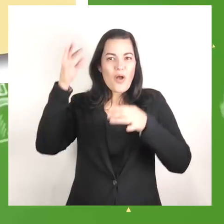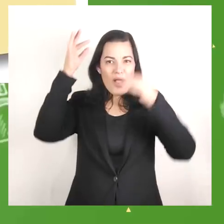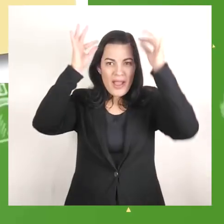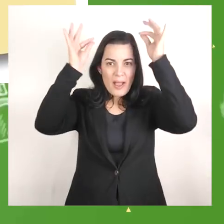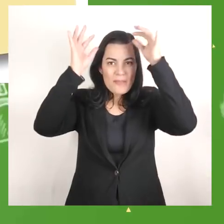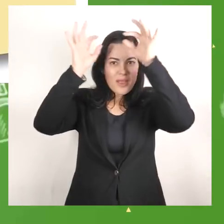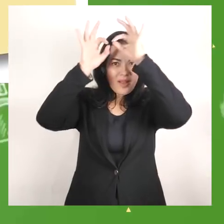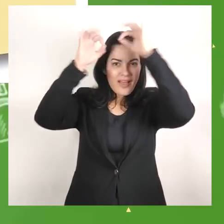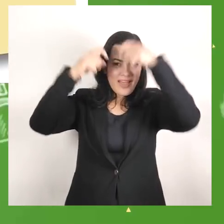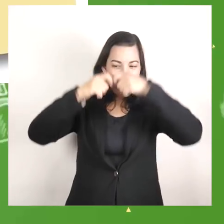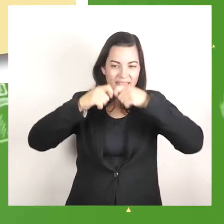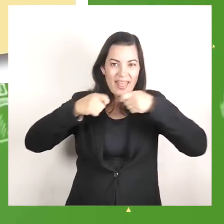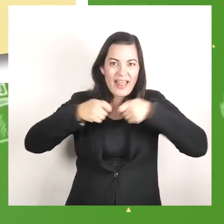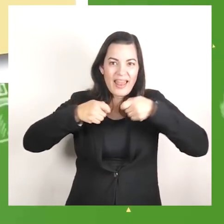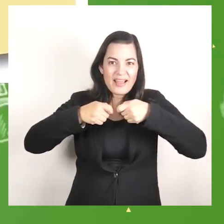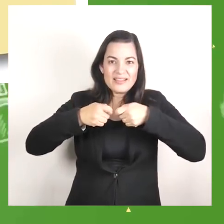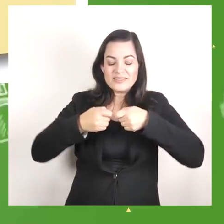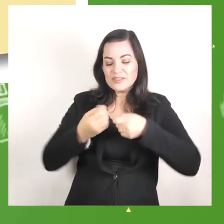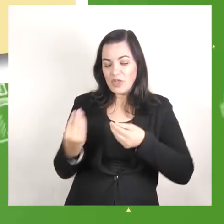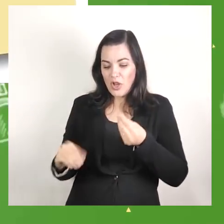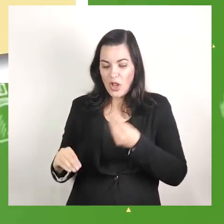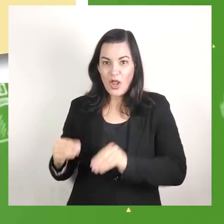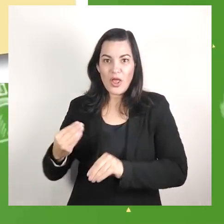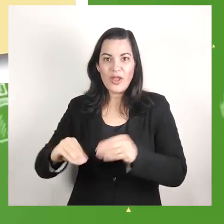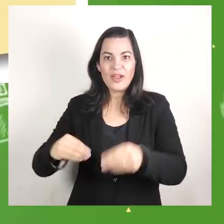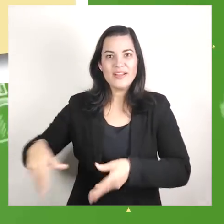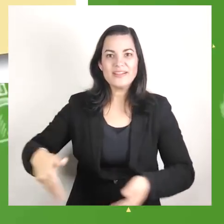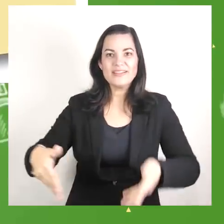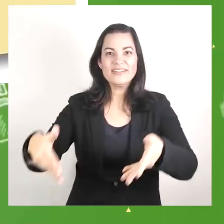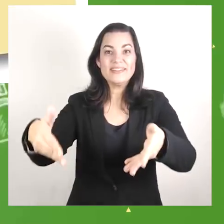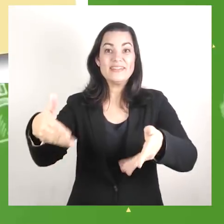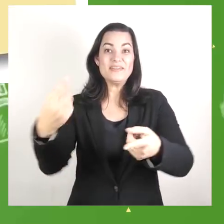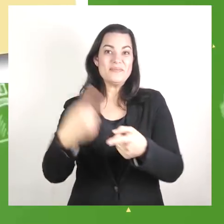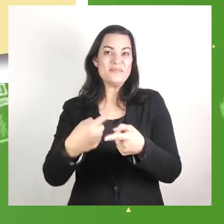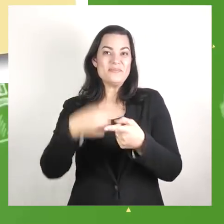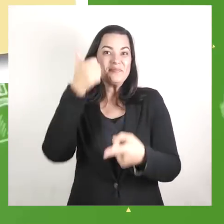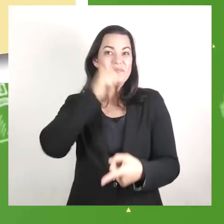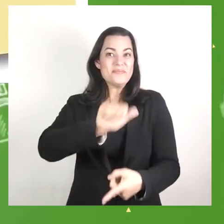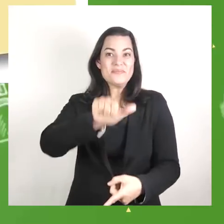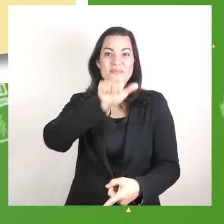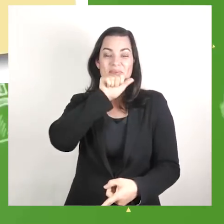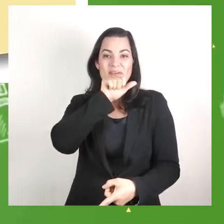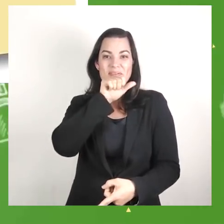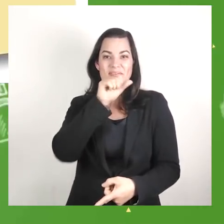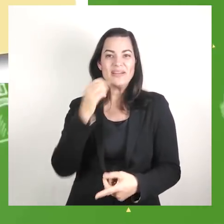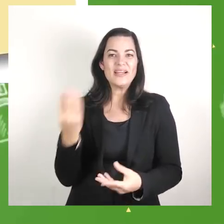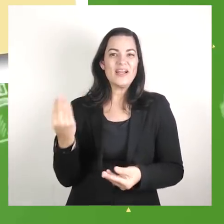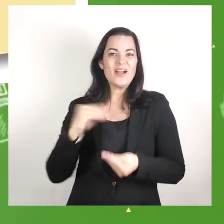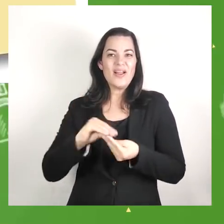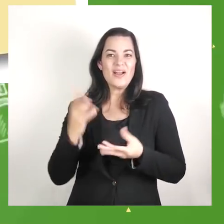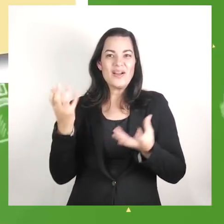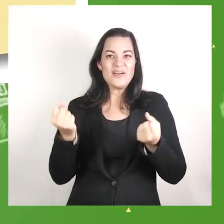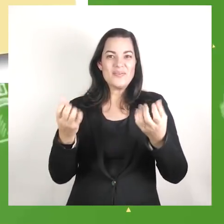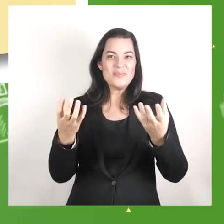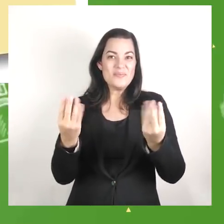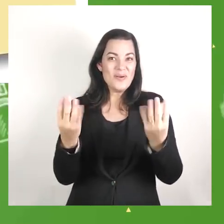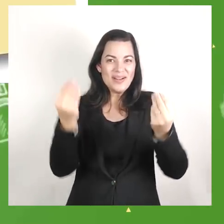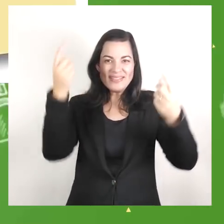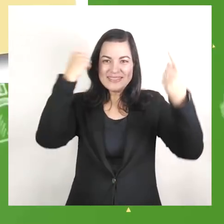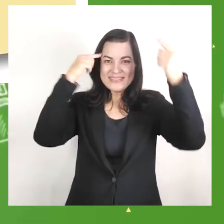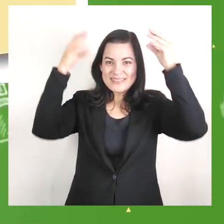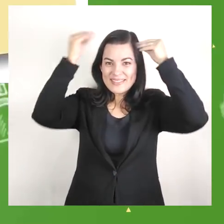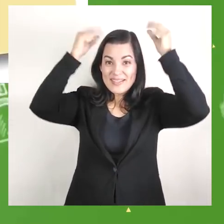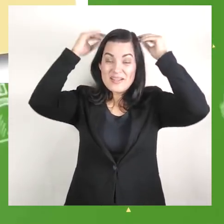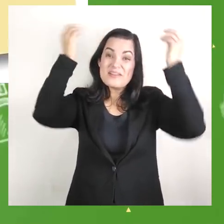de cabelo, porque a mamãe coloca vários no meu cabelo. Viu só? A mamãe acabou ajudando agora nesse desafio,